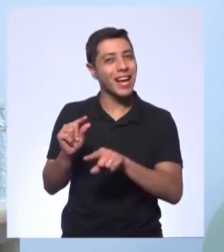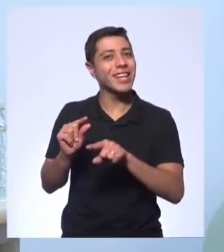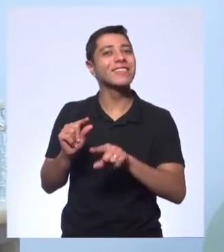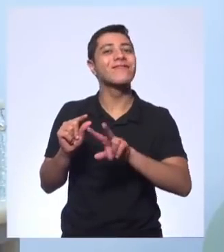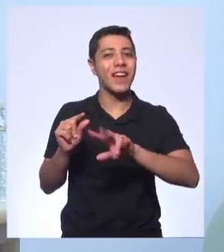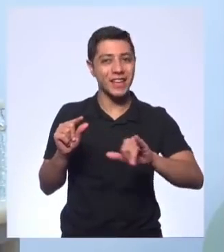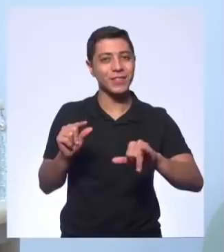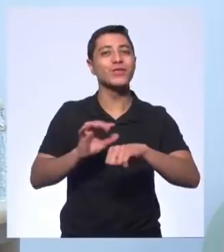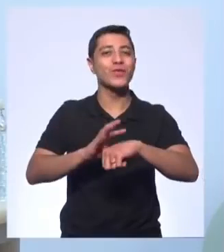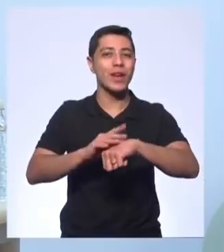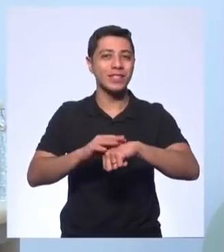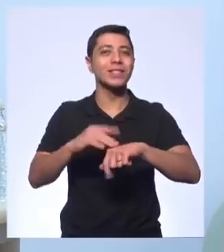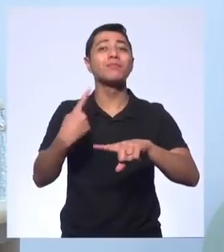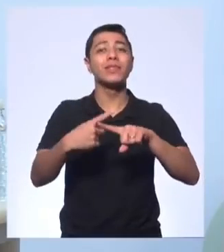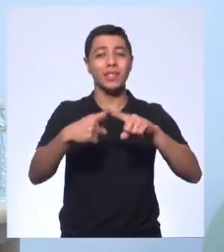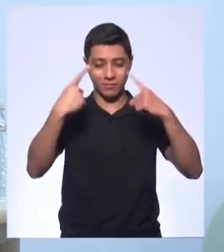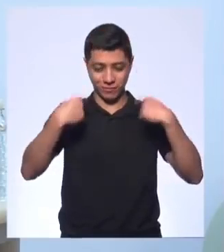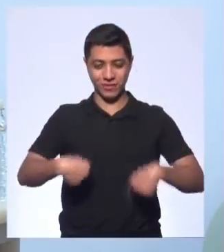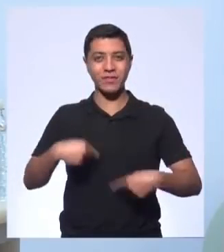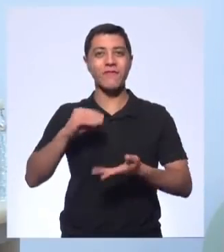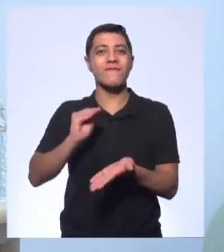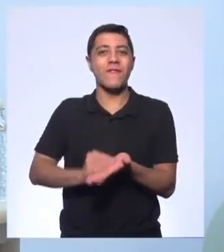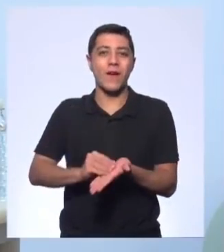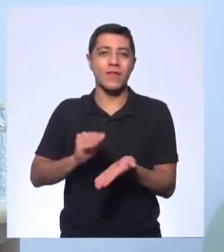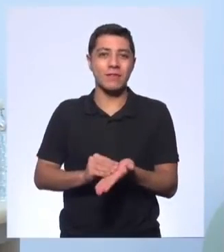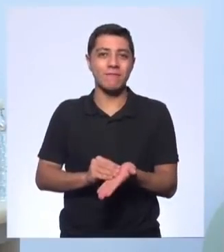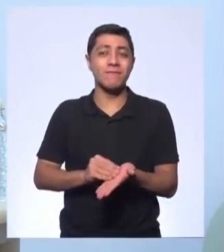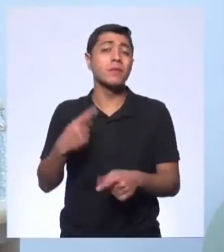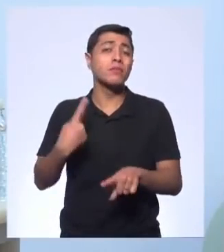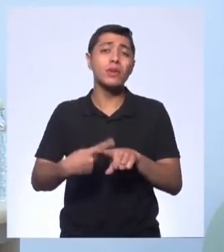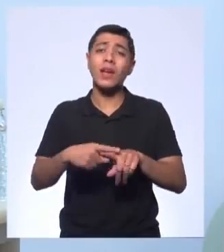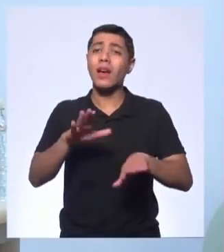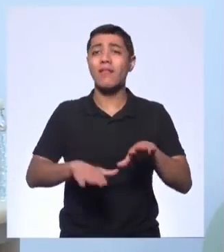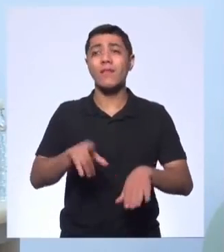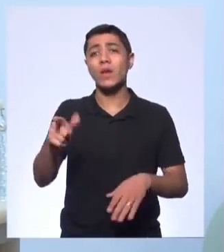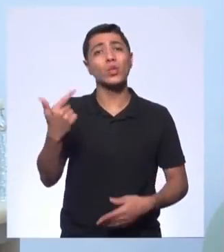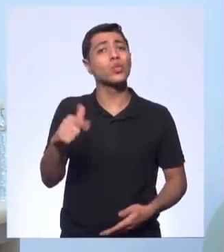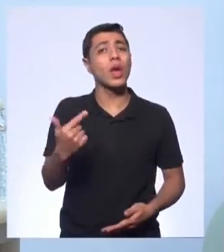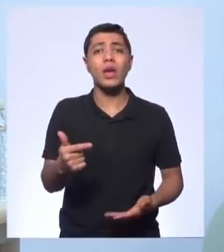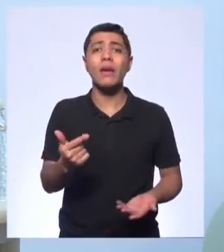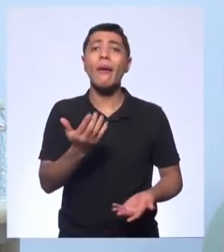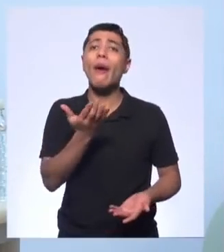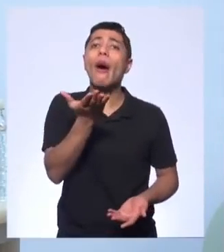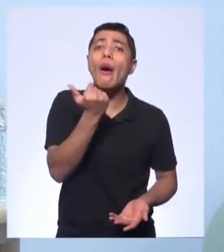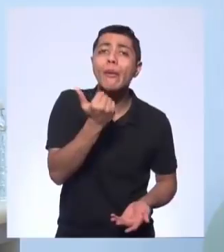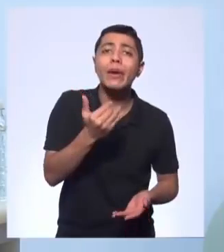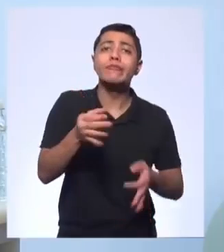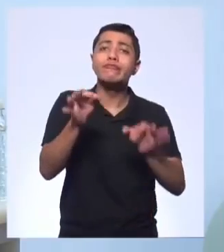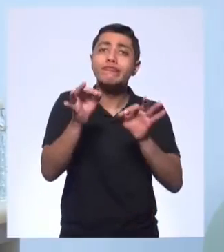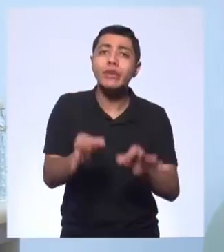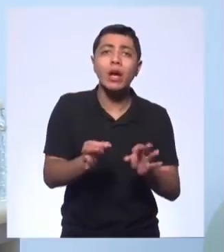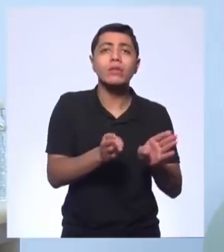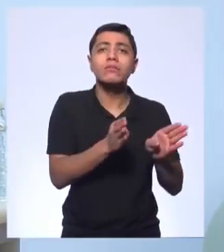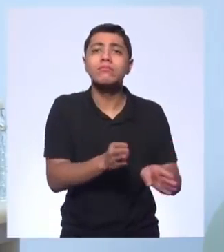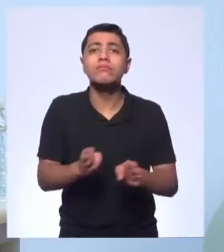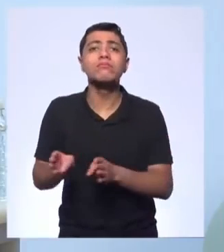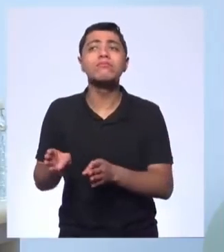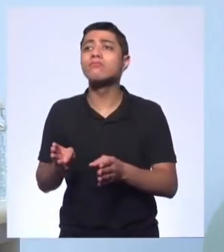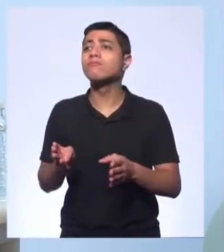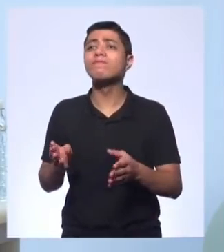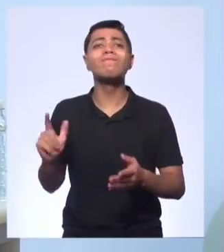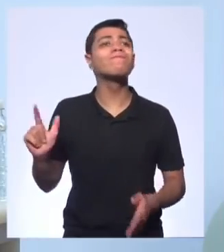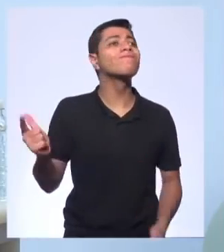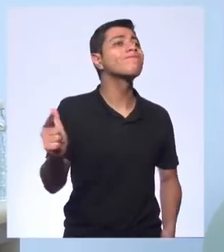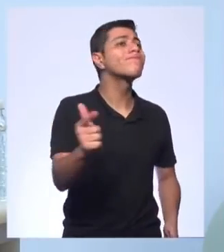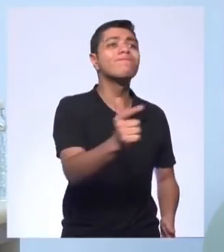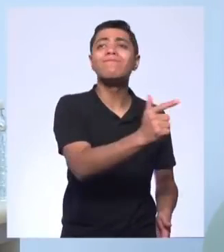relacionada à carência. Né? Muitas vezes, por não ter disponível ali uma alimentação equilibrada, então